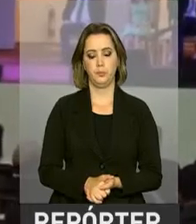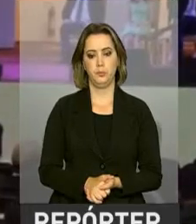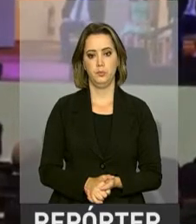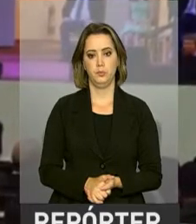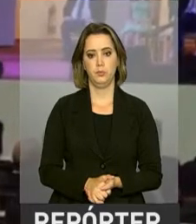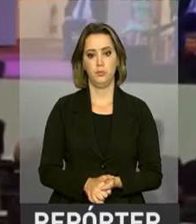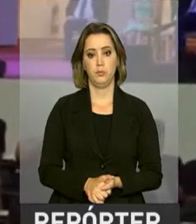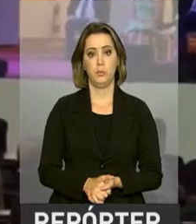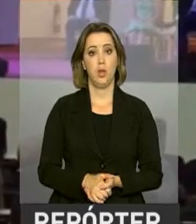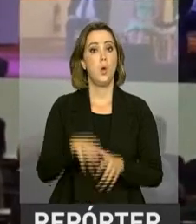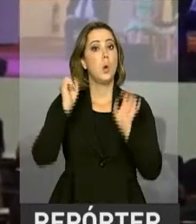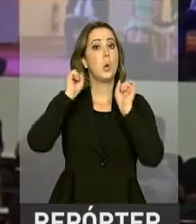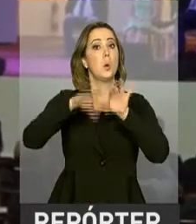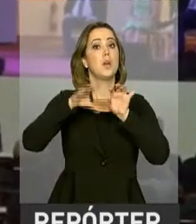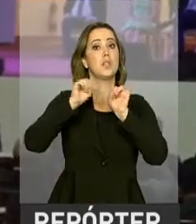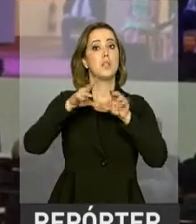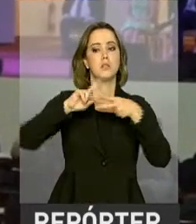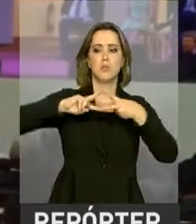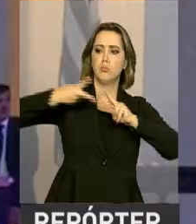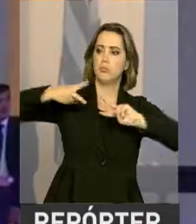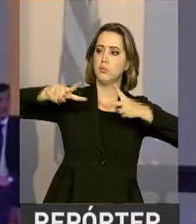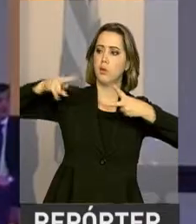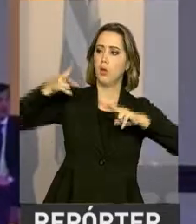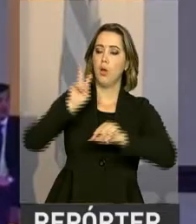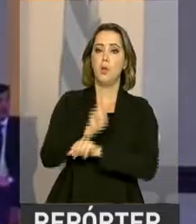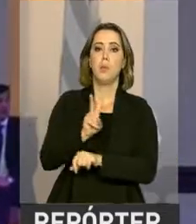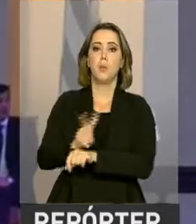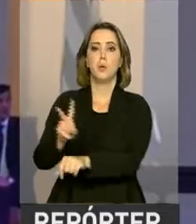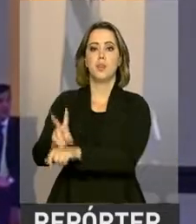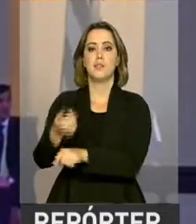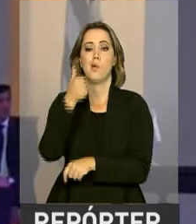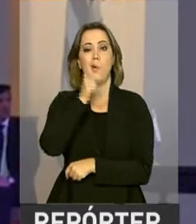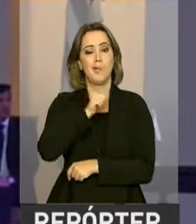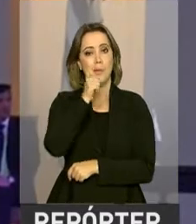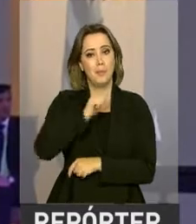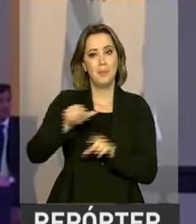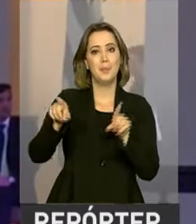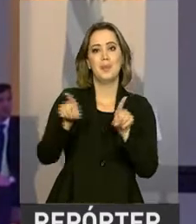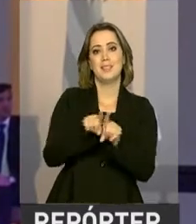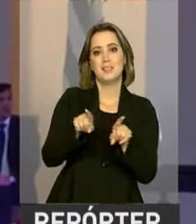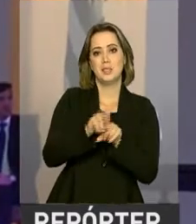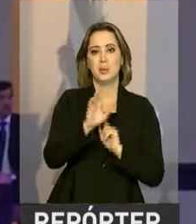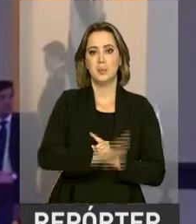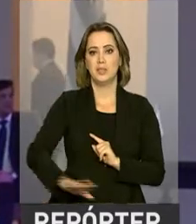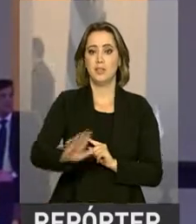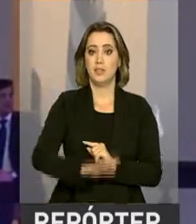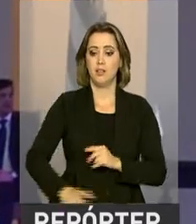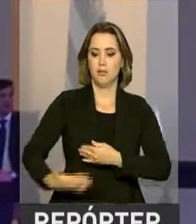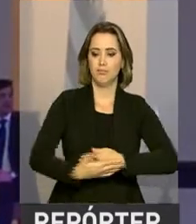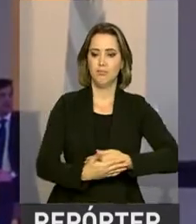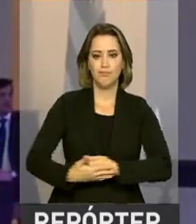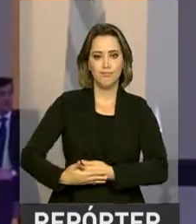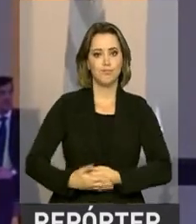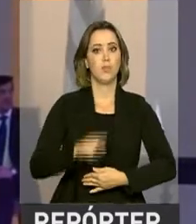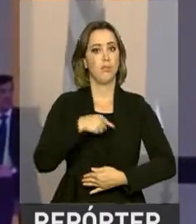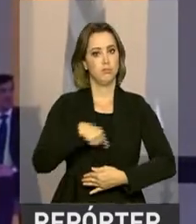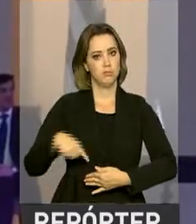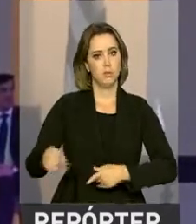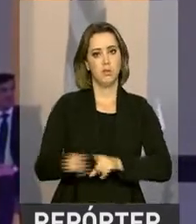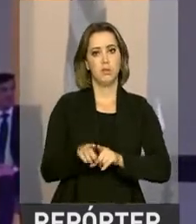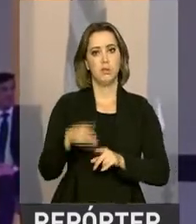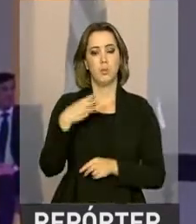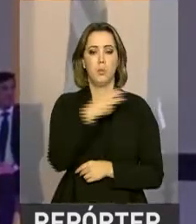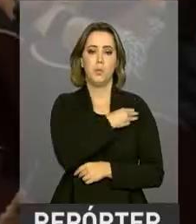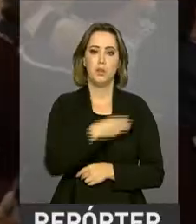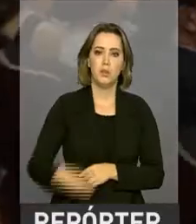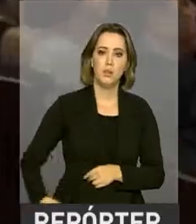foi com uma aula de genética e proteção da mulher e da criança durante a gestação e a primeira infância que o ministro do Desenvolvimento Social e Agrário,